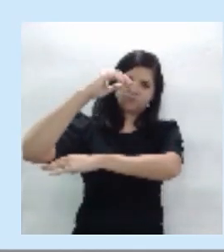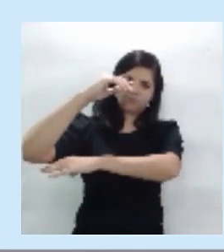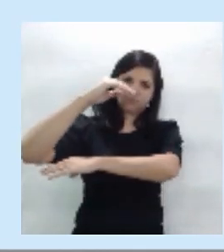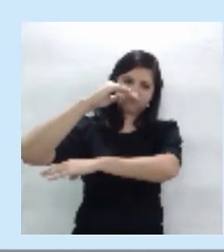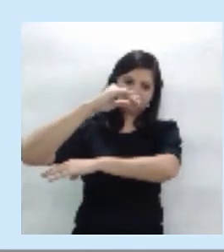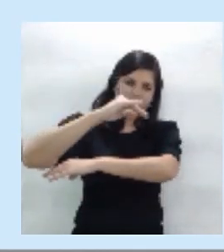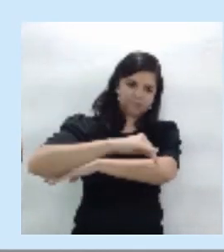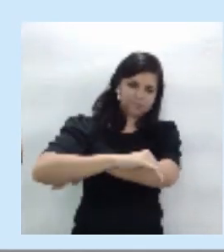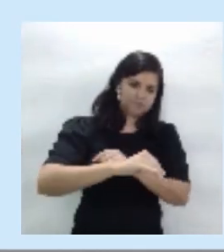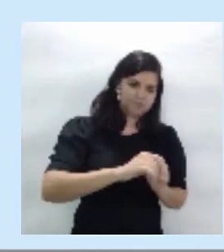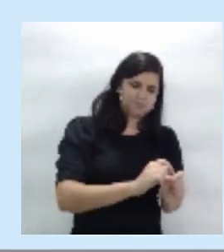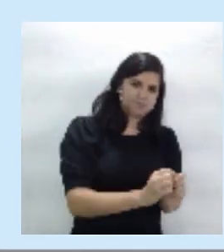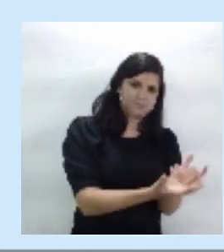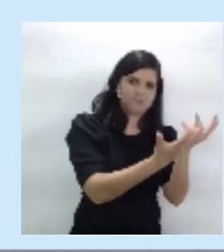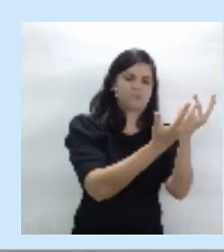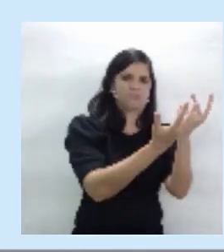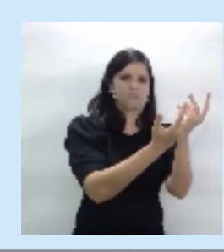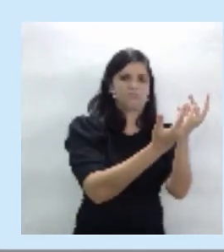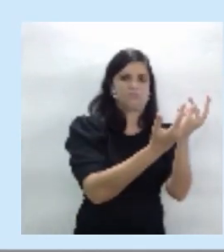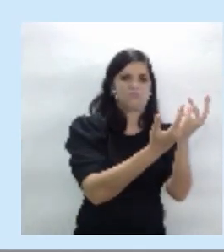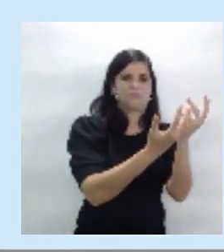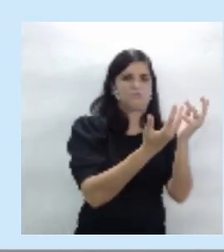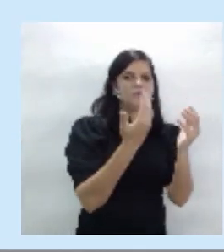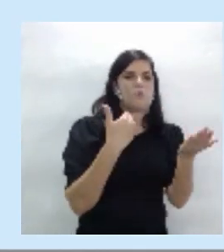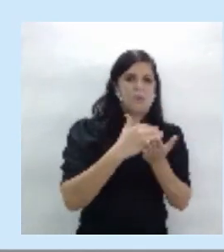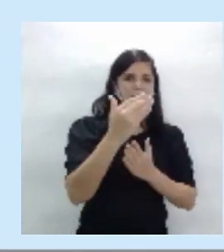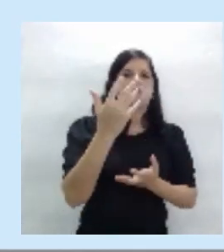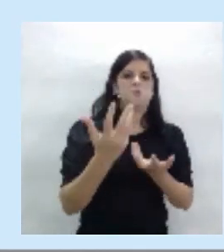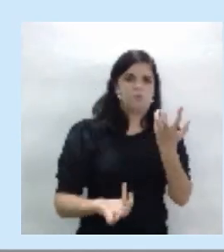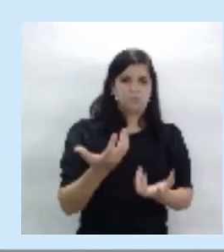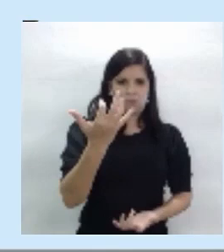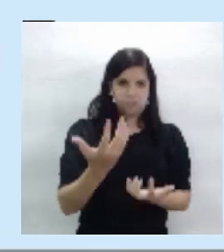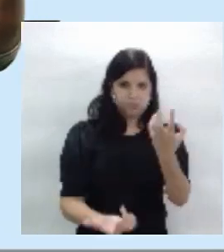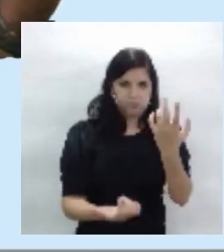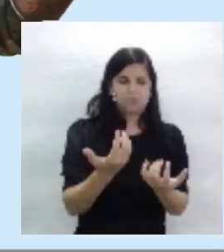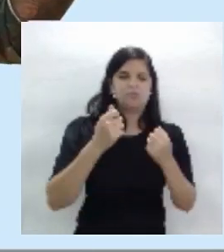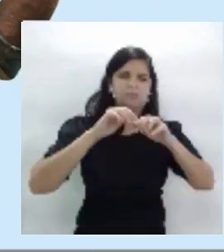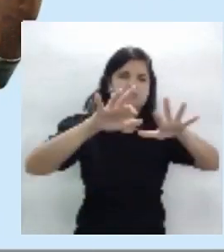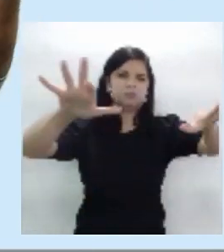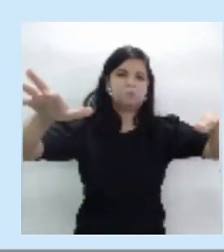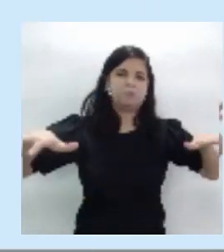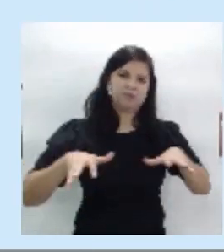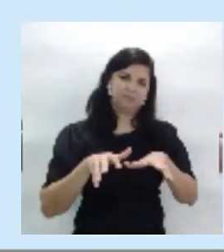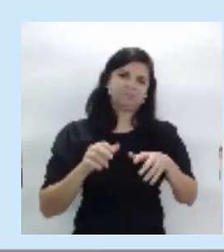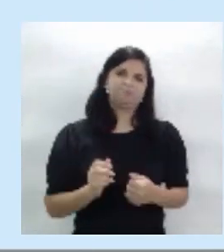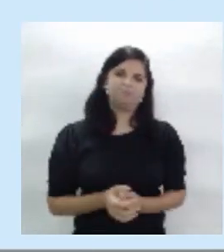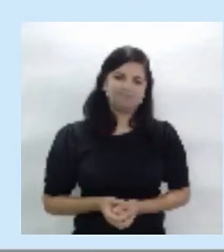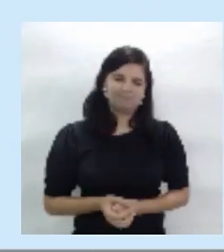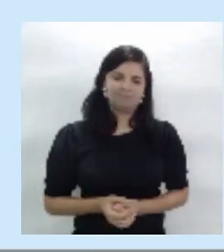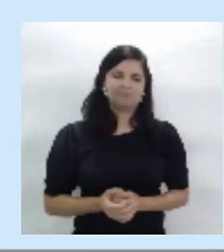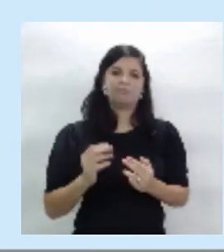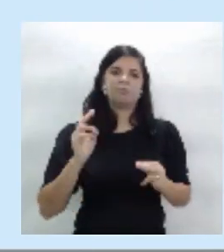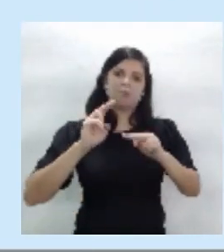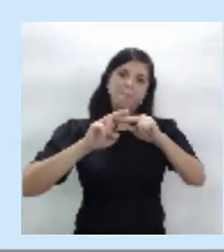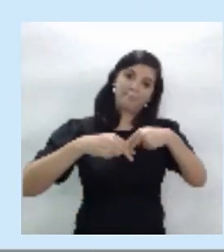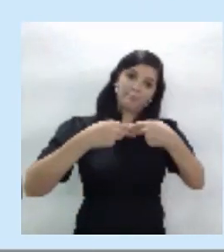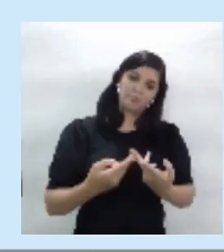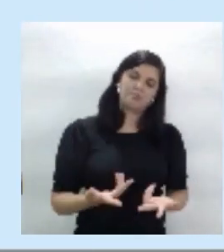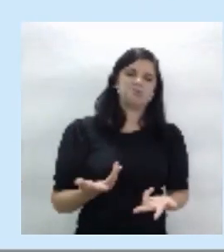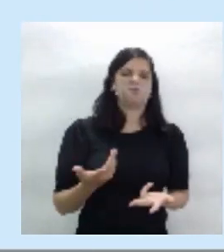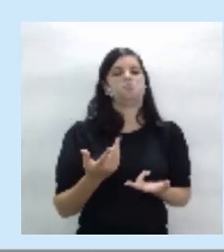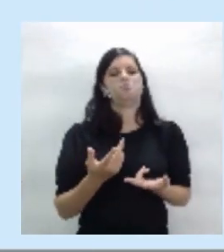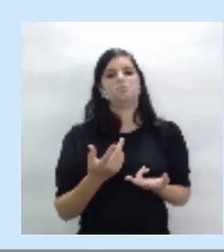aquela plantinha seca lá e causa um tipo de foco de incêndio. E aí se espalha por toda a floresta. Tá? Então, há